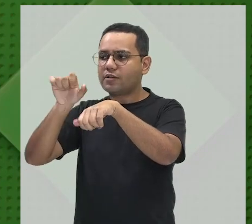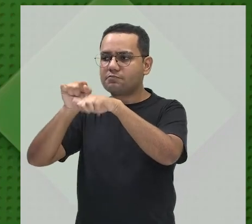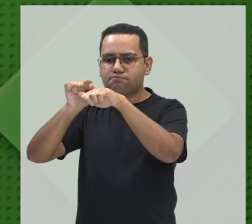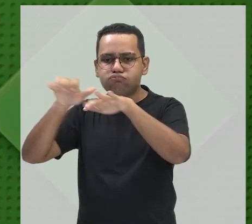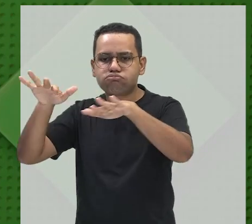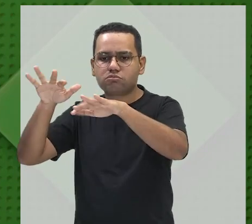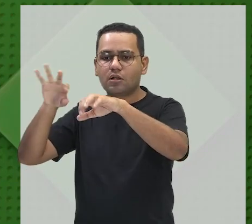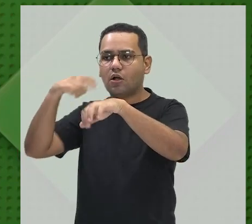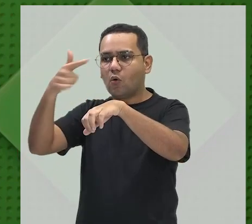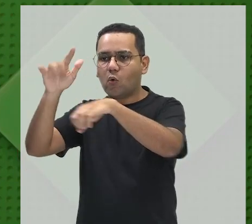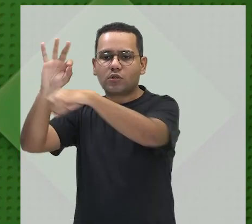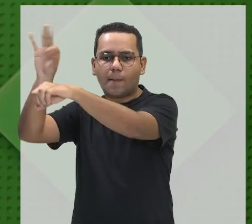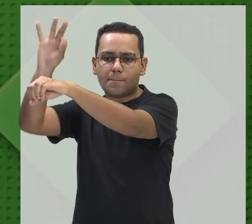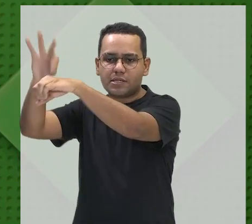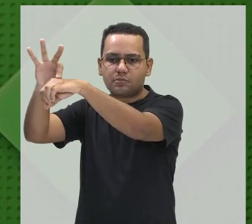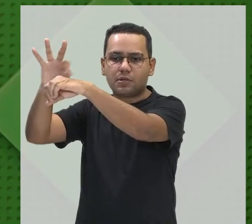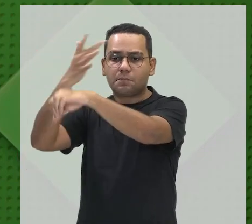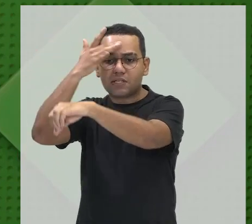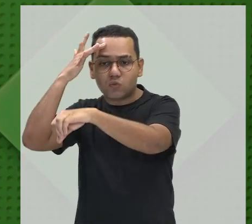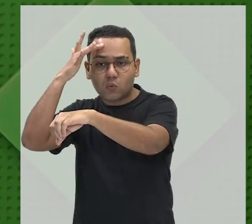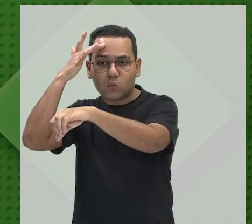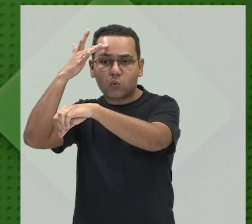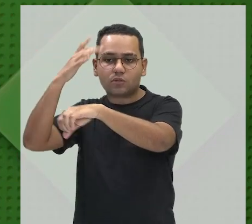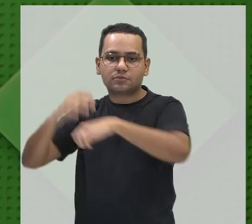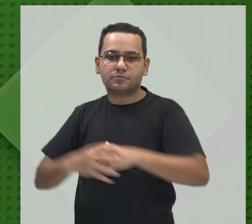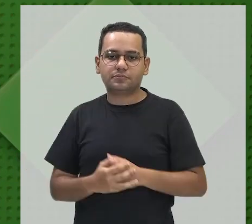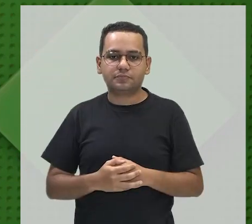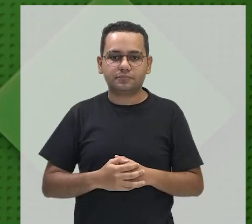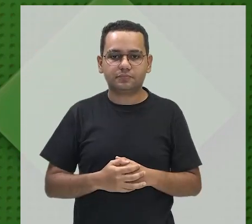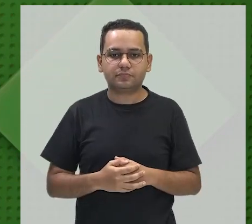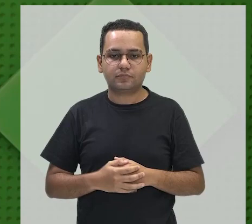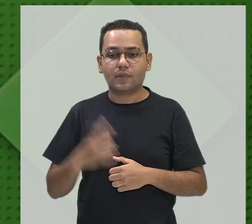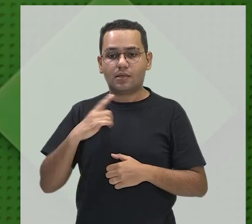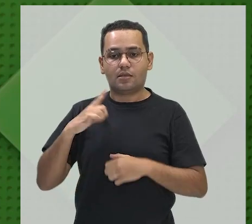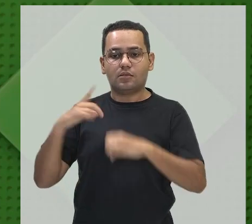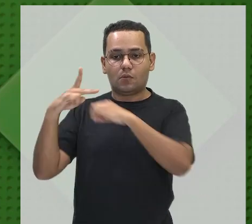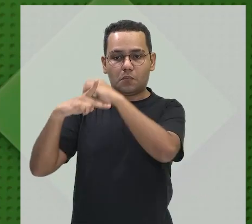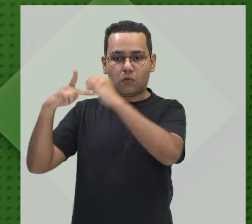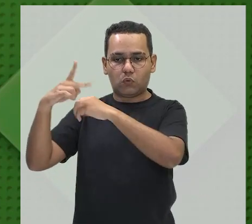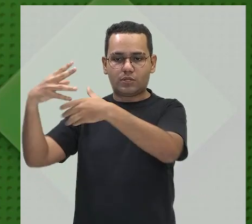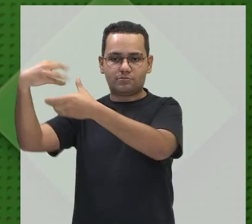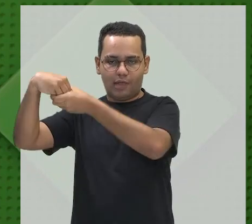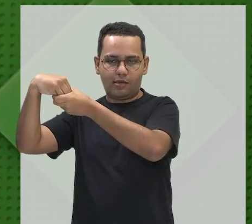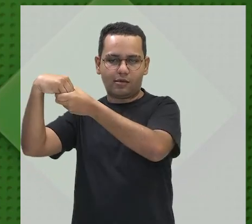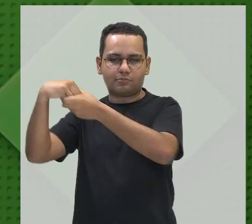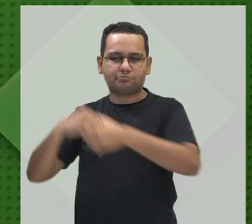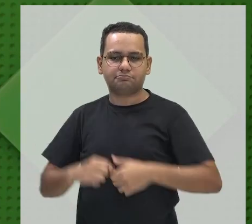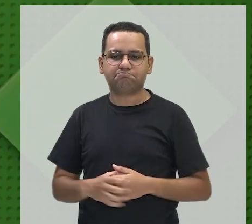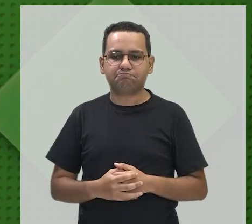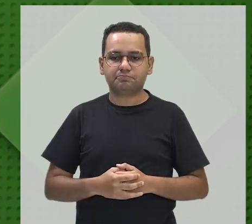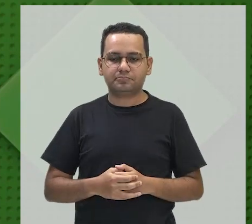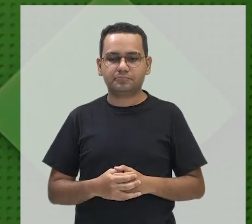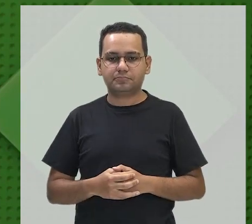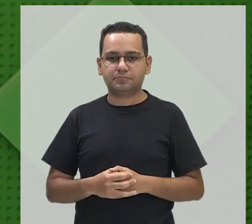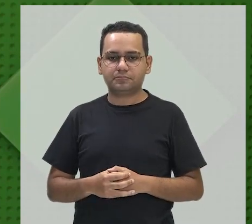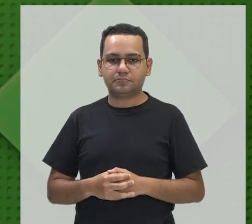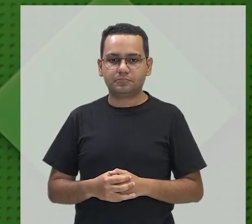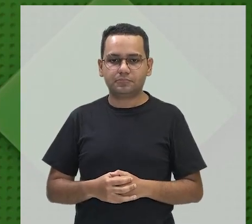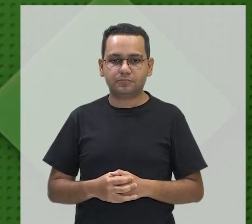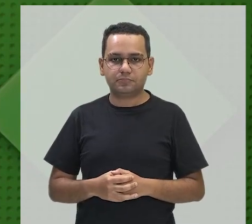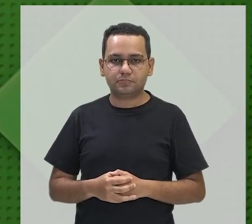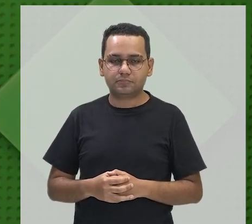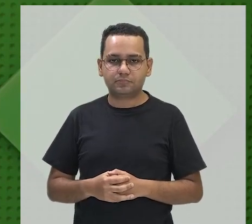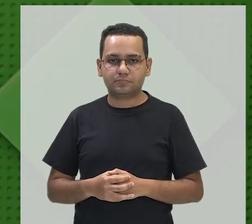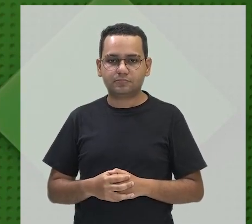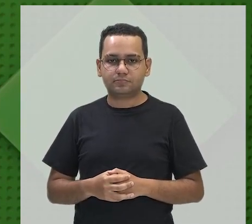outra pessoa, né? Da picada do mosquito que tem ali presente essa forma do protozoário ali na sua saliva. E aí, como a